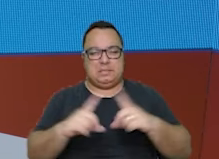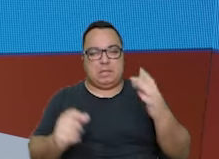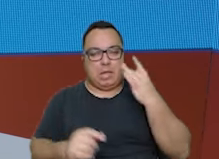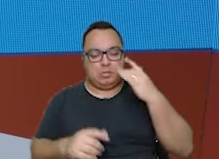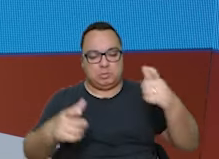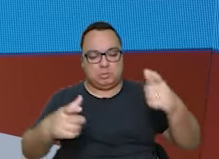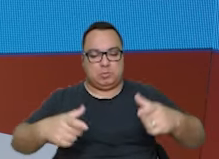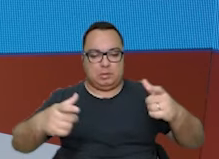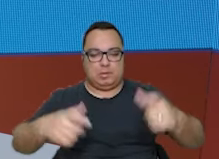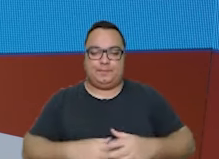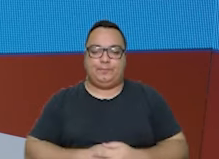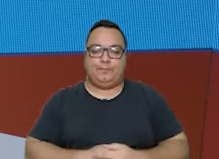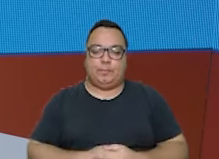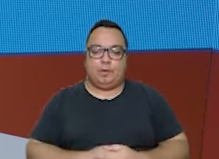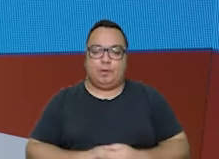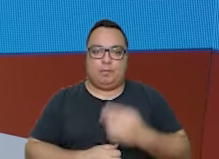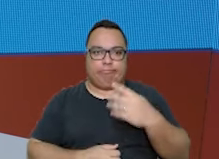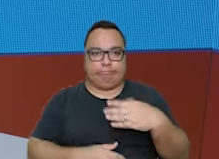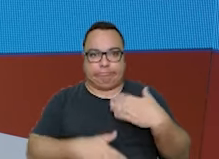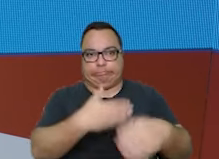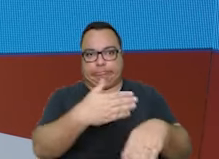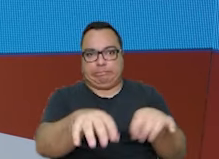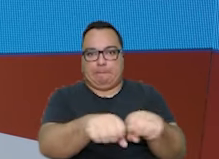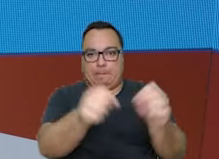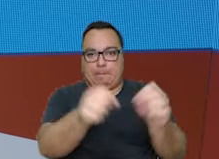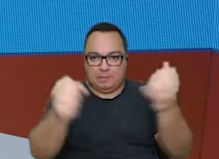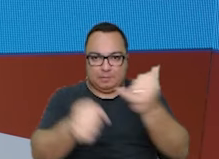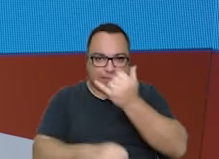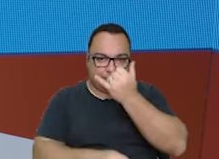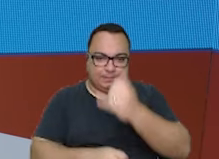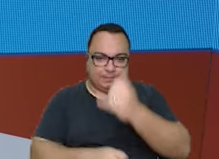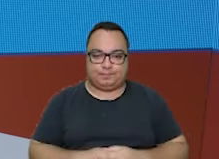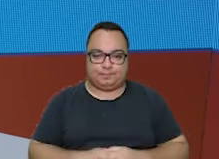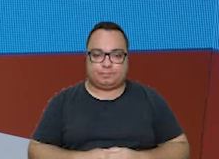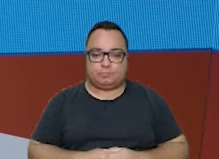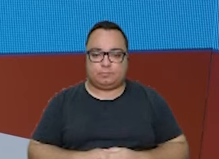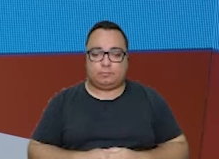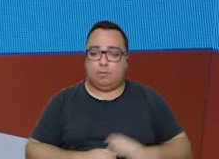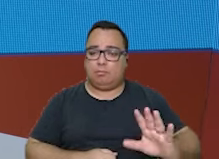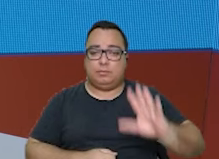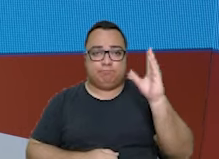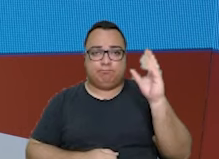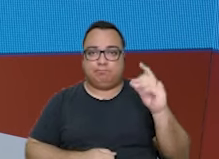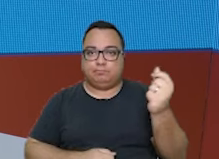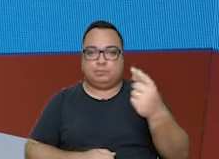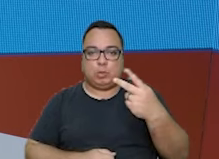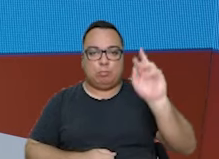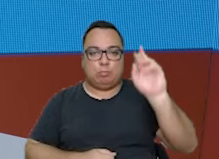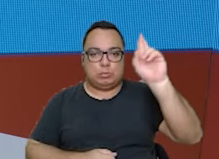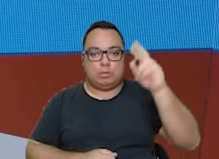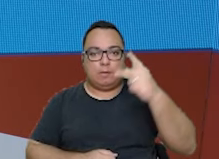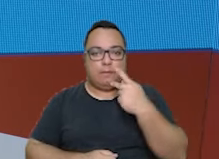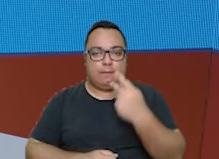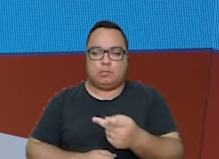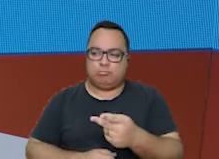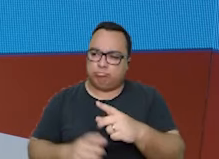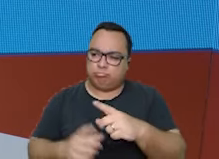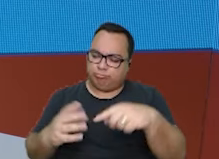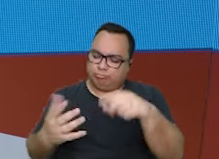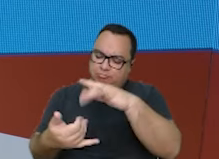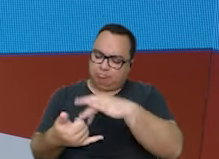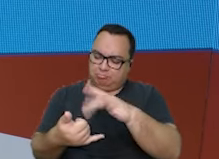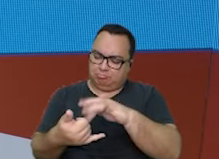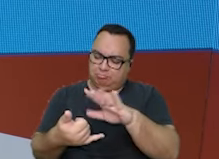cafeteria que tava quebrando o negócio vai quebrando E aí um dia o dono viu alguma coisa relacionada ao tiktok começou a fazer um